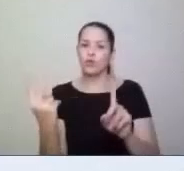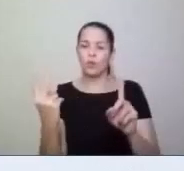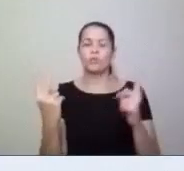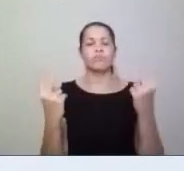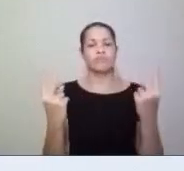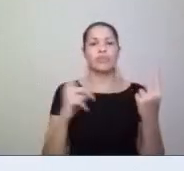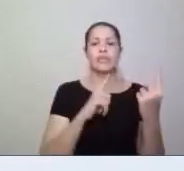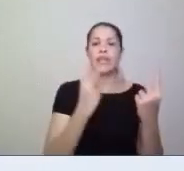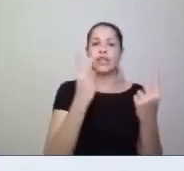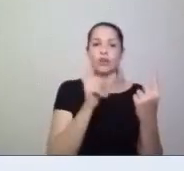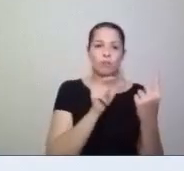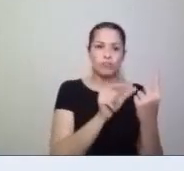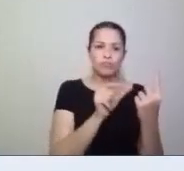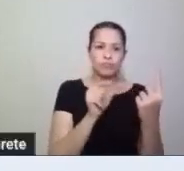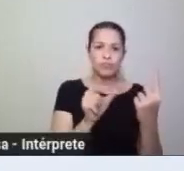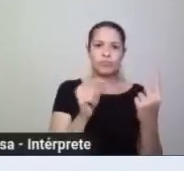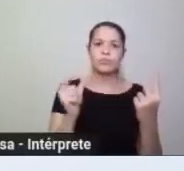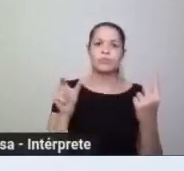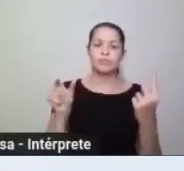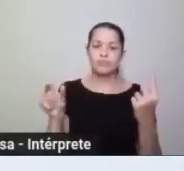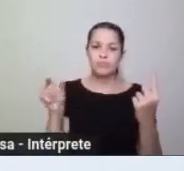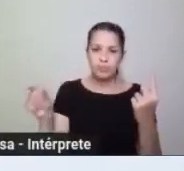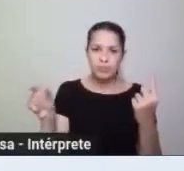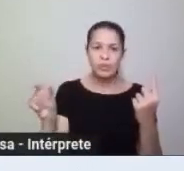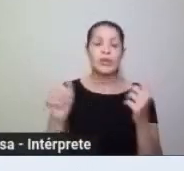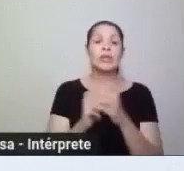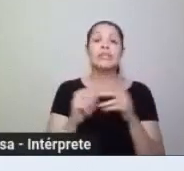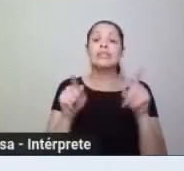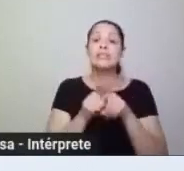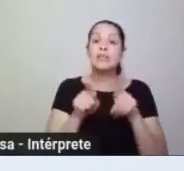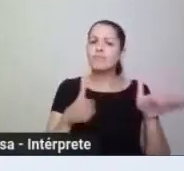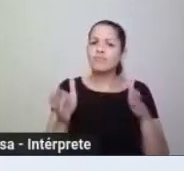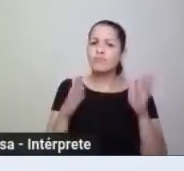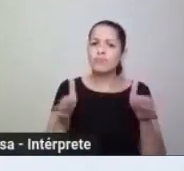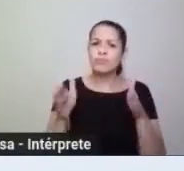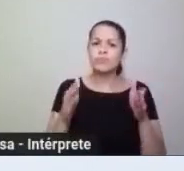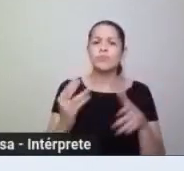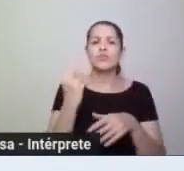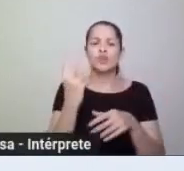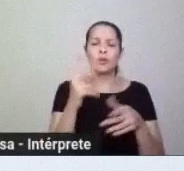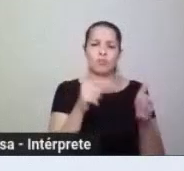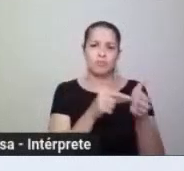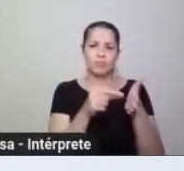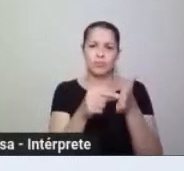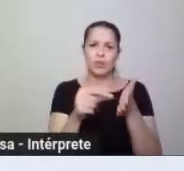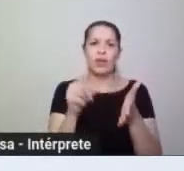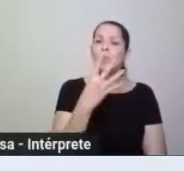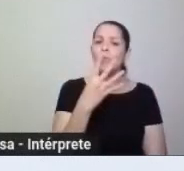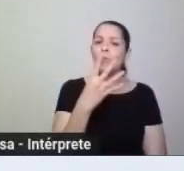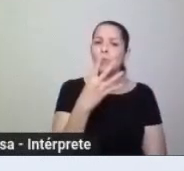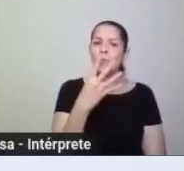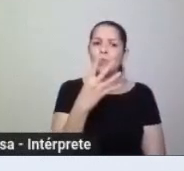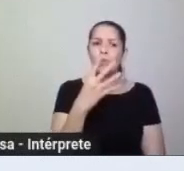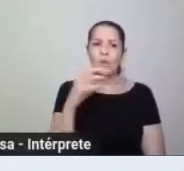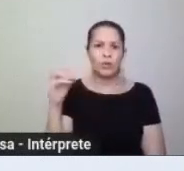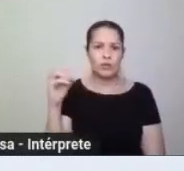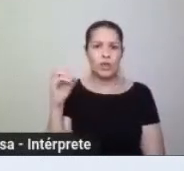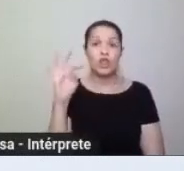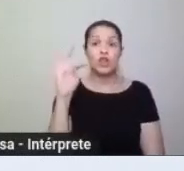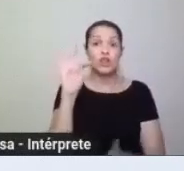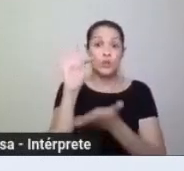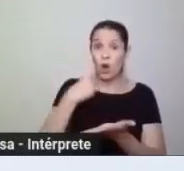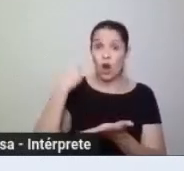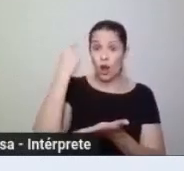instalou. E a produção desses 2 britadores aí, né, é de 400 toneladas hora